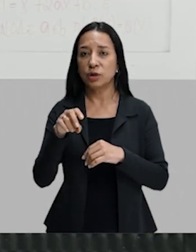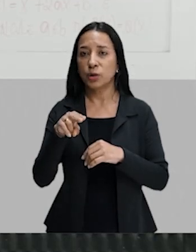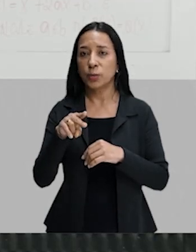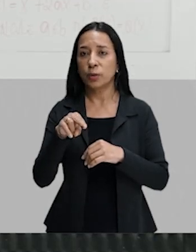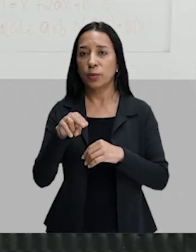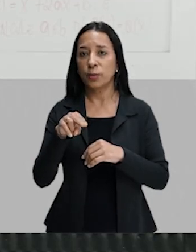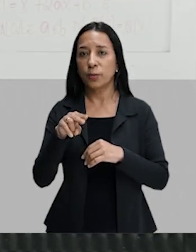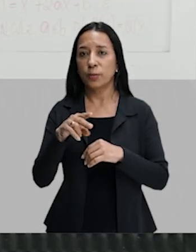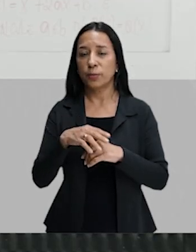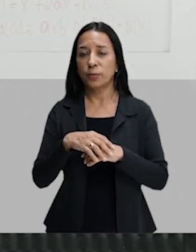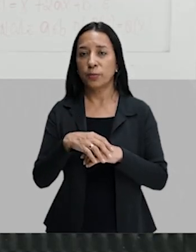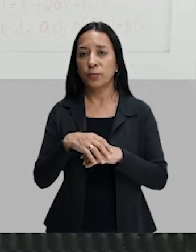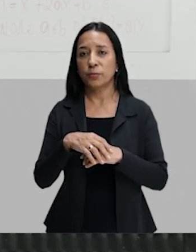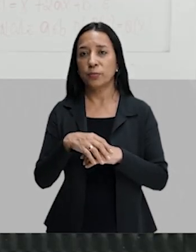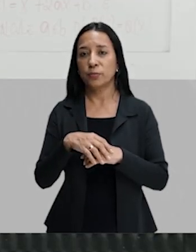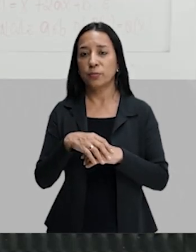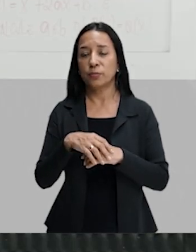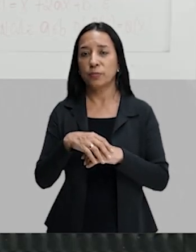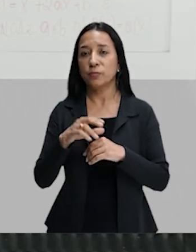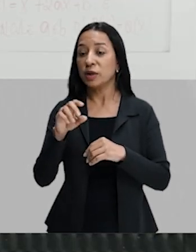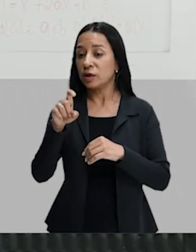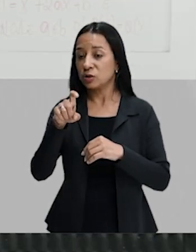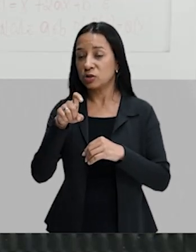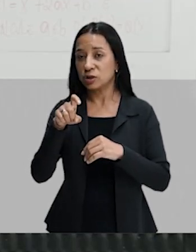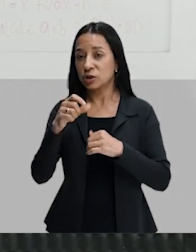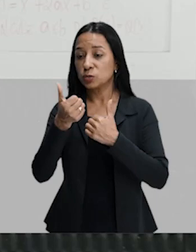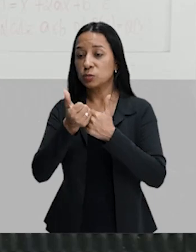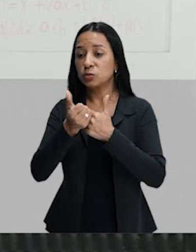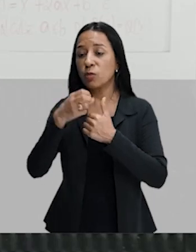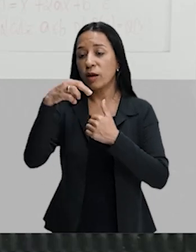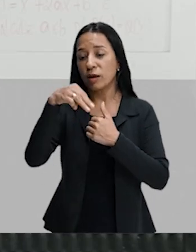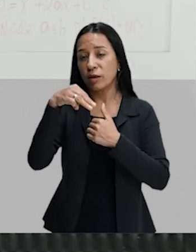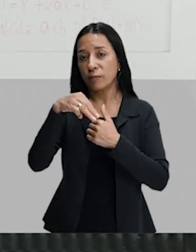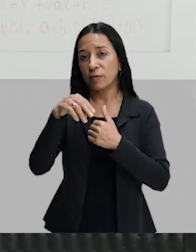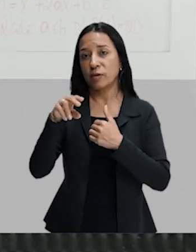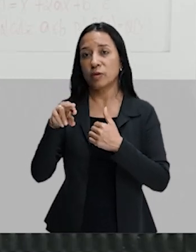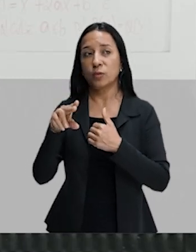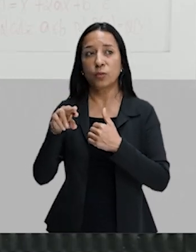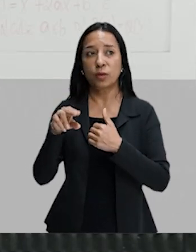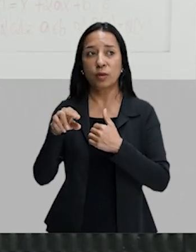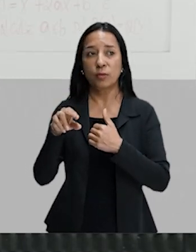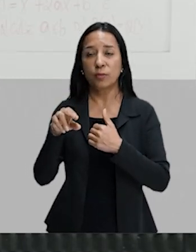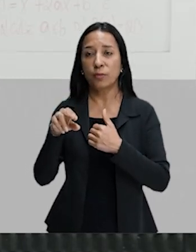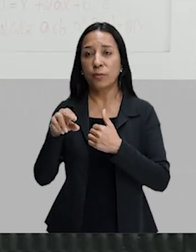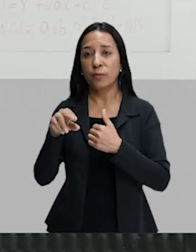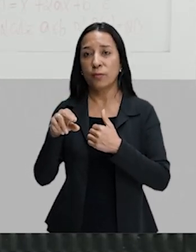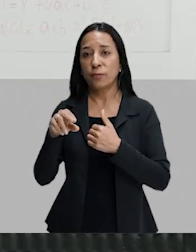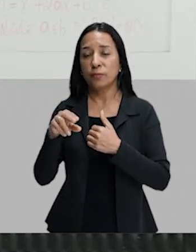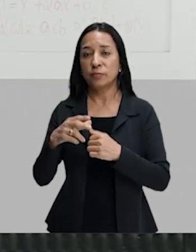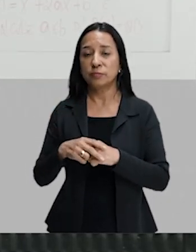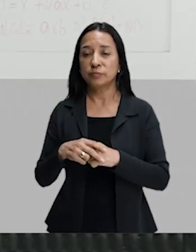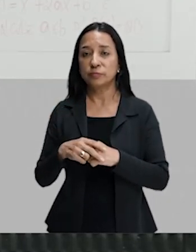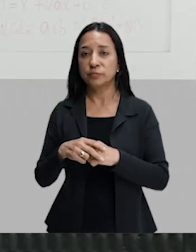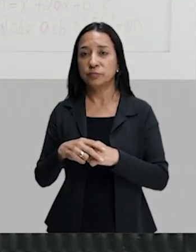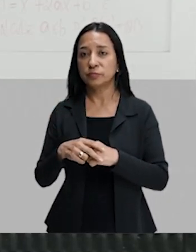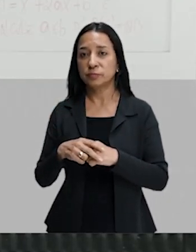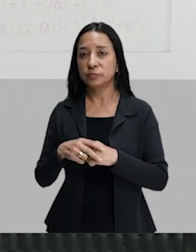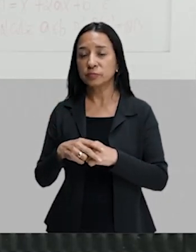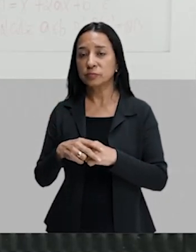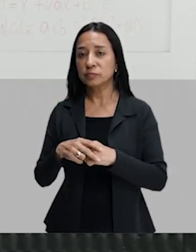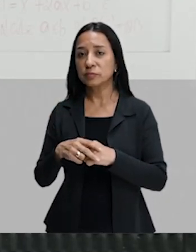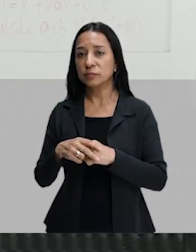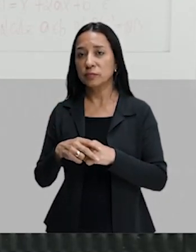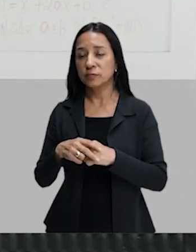igual. Lembra? Menos b mais ou menos raiz de delta sobre 2a. Fórmula